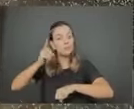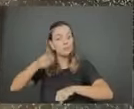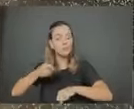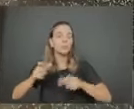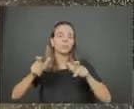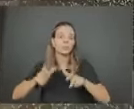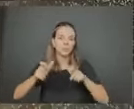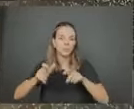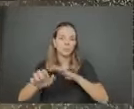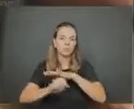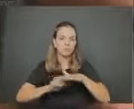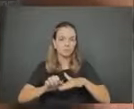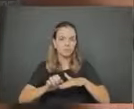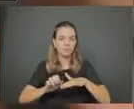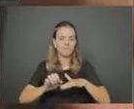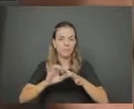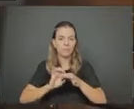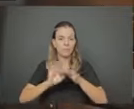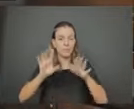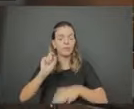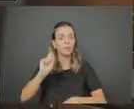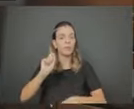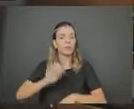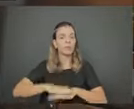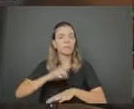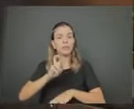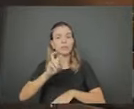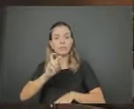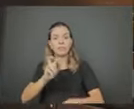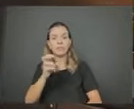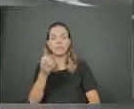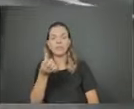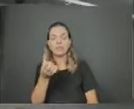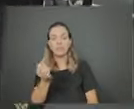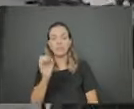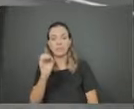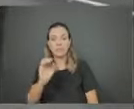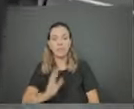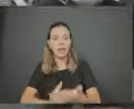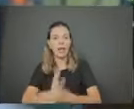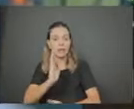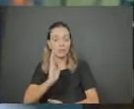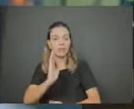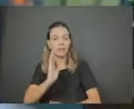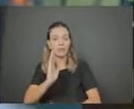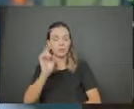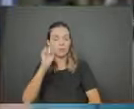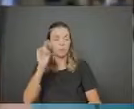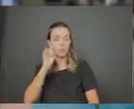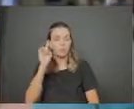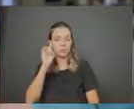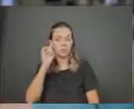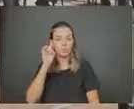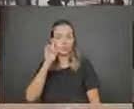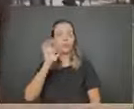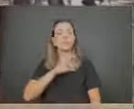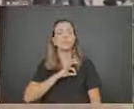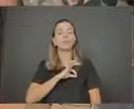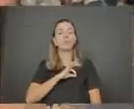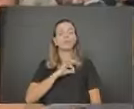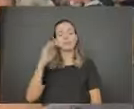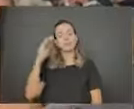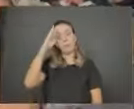que corresponde a 560 aprovações por dia. Uma Polícia Militar mais próxima,